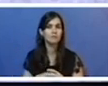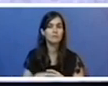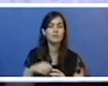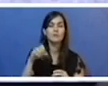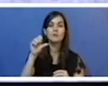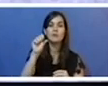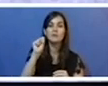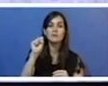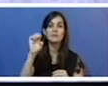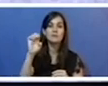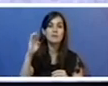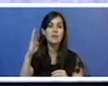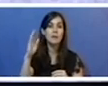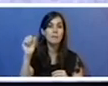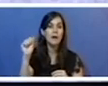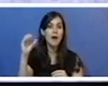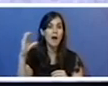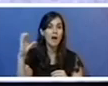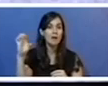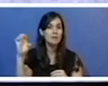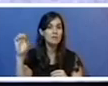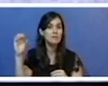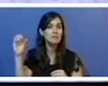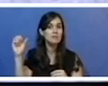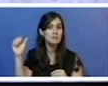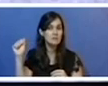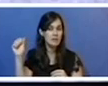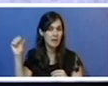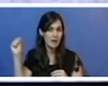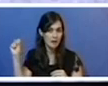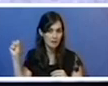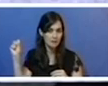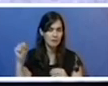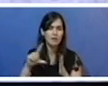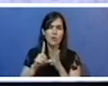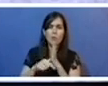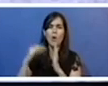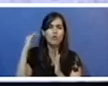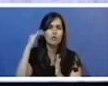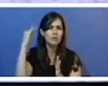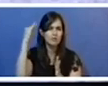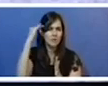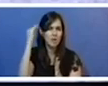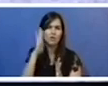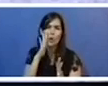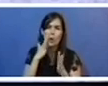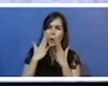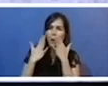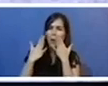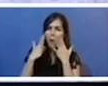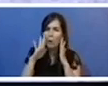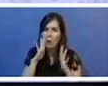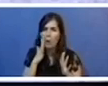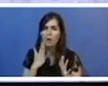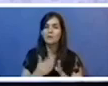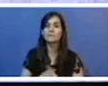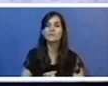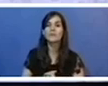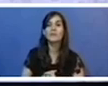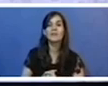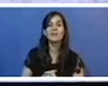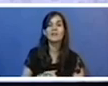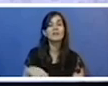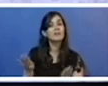oleosa que encontramos na pele, principalmente após a puberdade, a adolescência, e pelos, que já sabemos o que é. Aqui eu trouxe